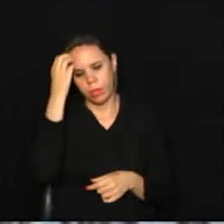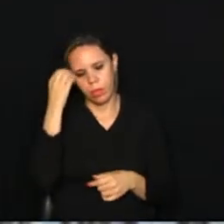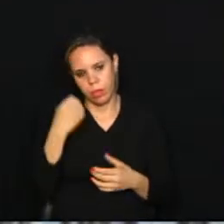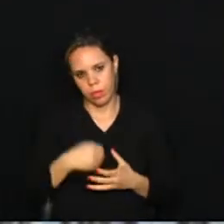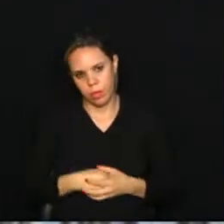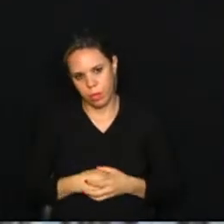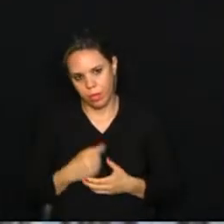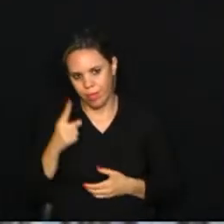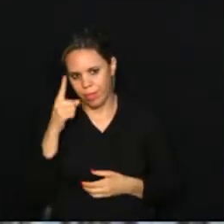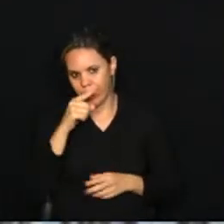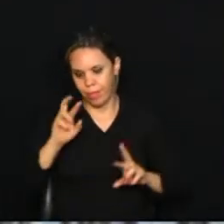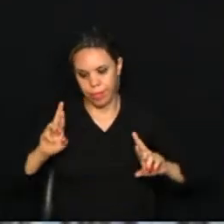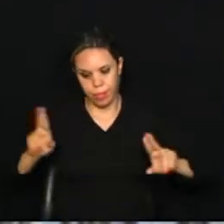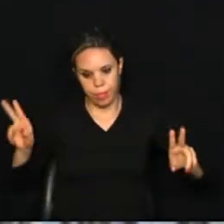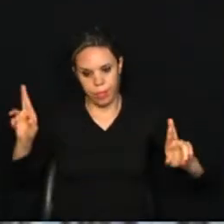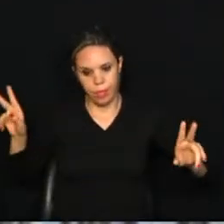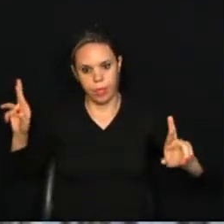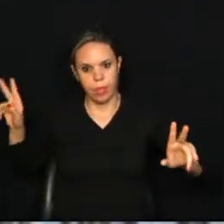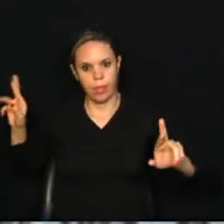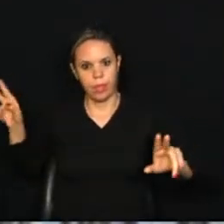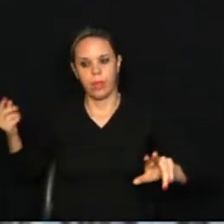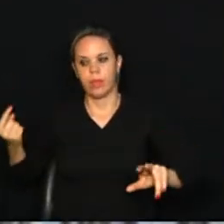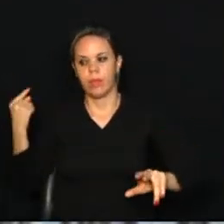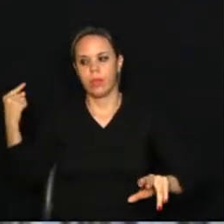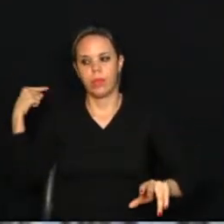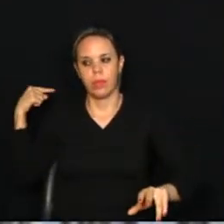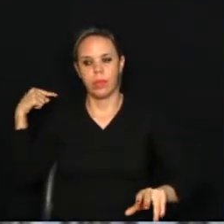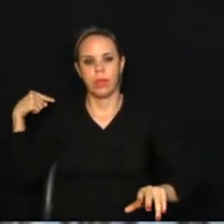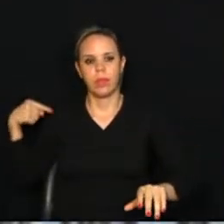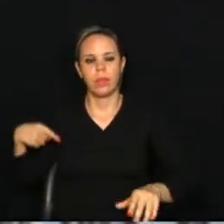muito diferente